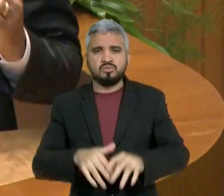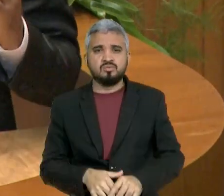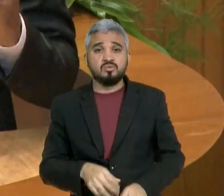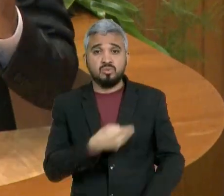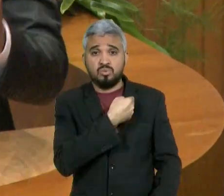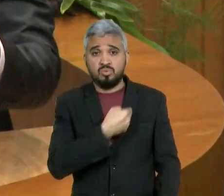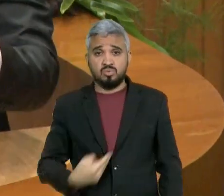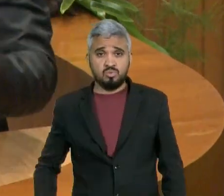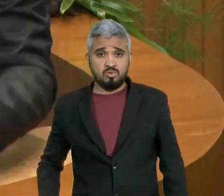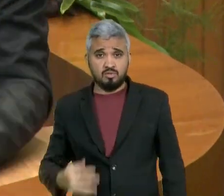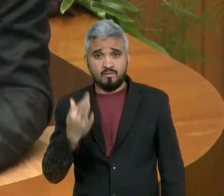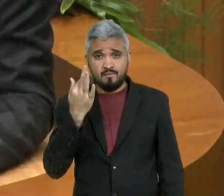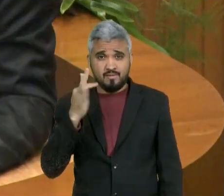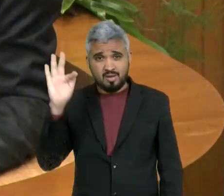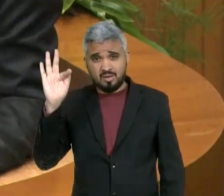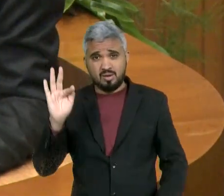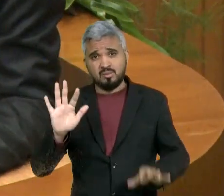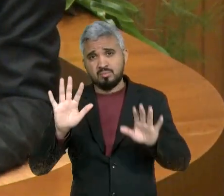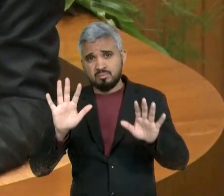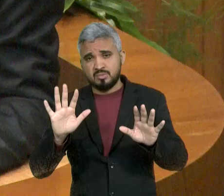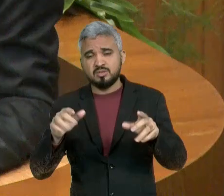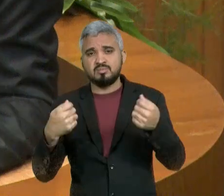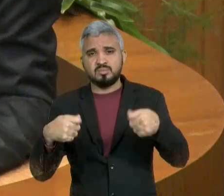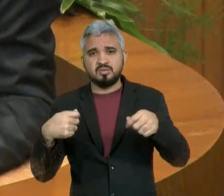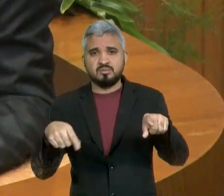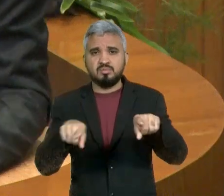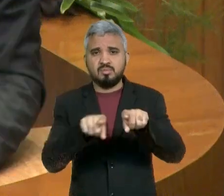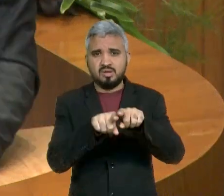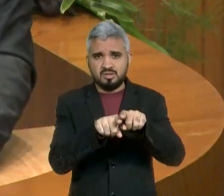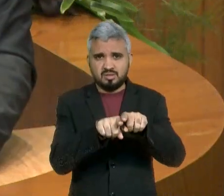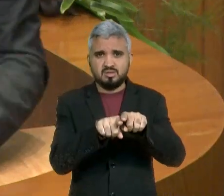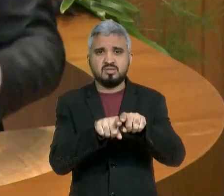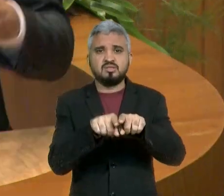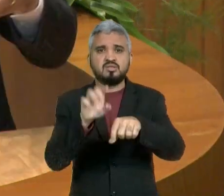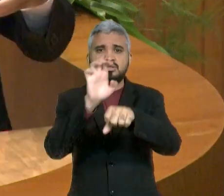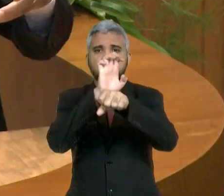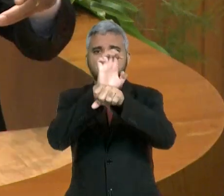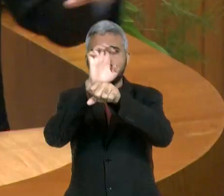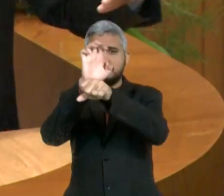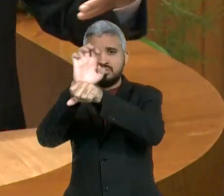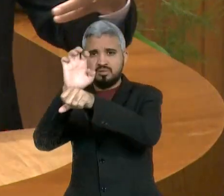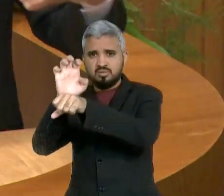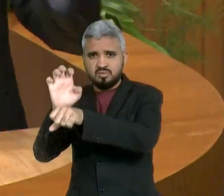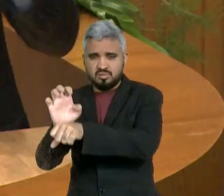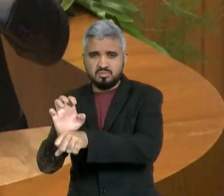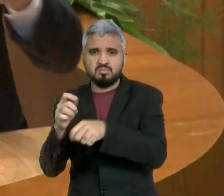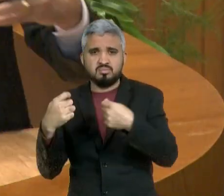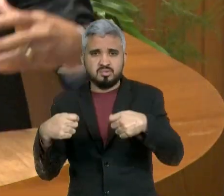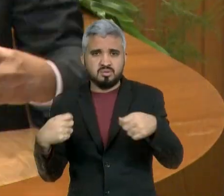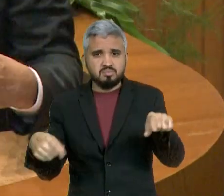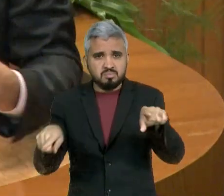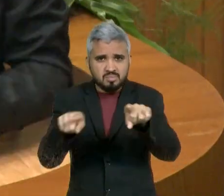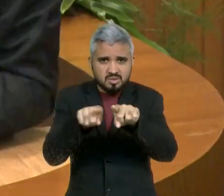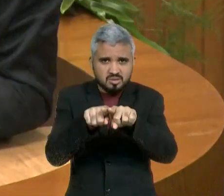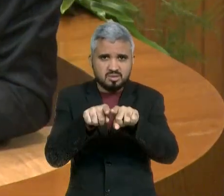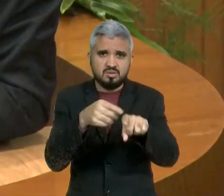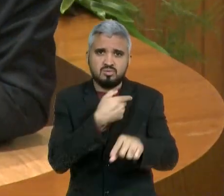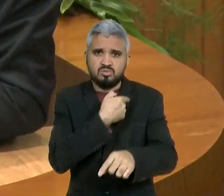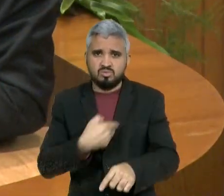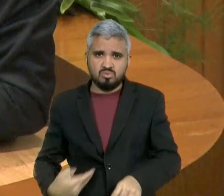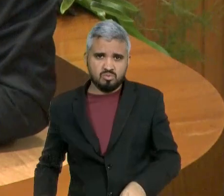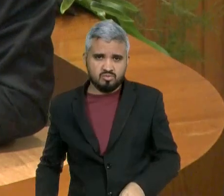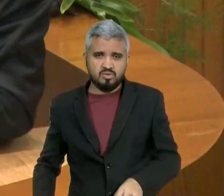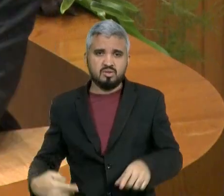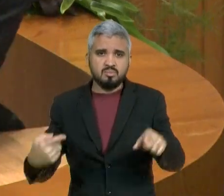mas para ser implementado em parceria com os estados, com os governadores, com as secretarias de